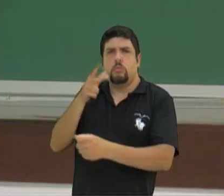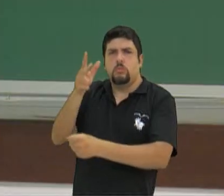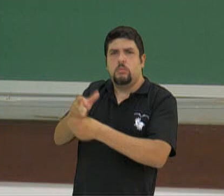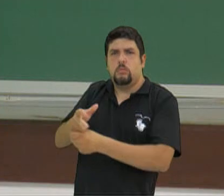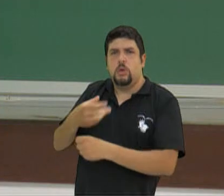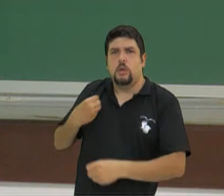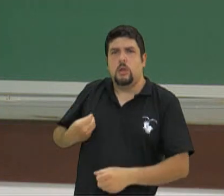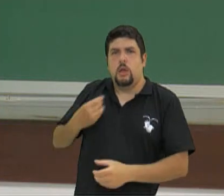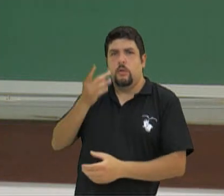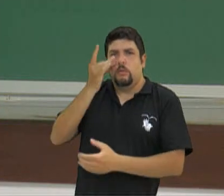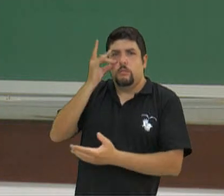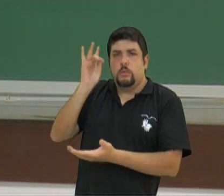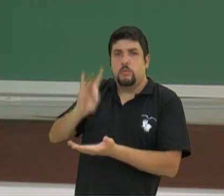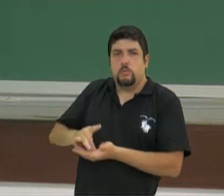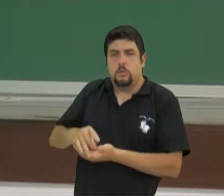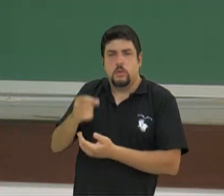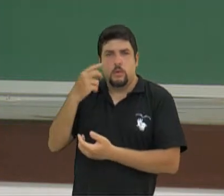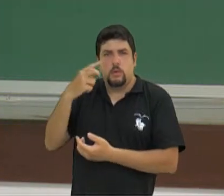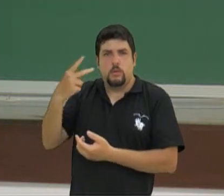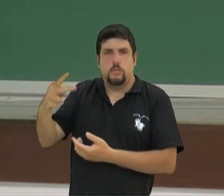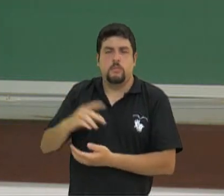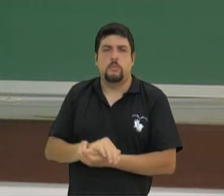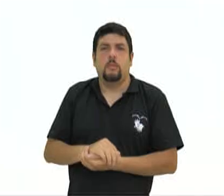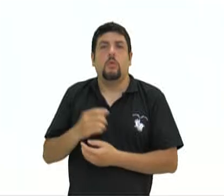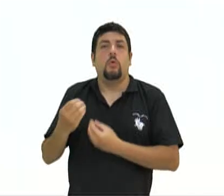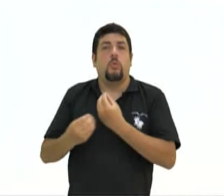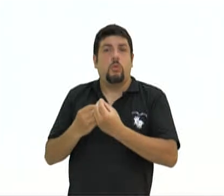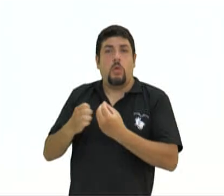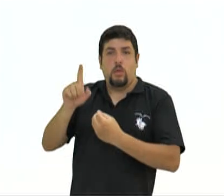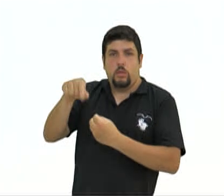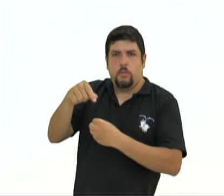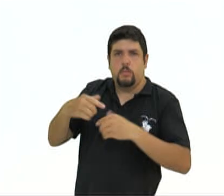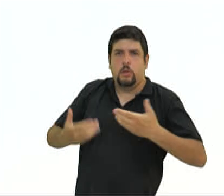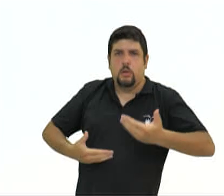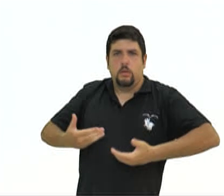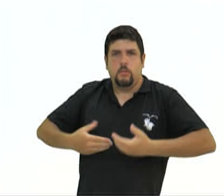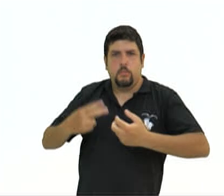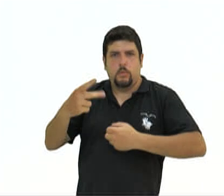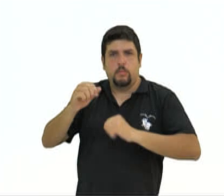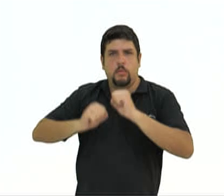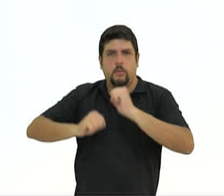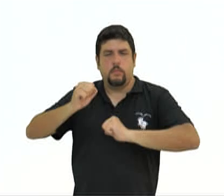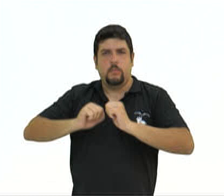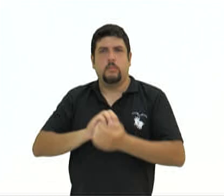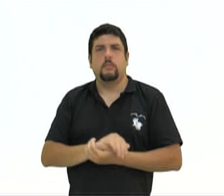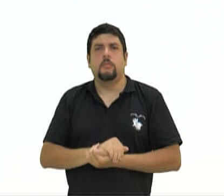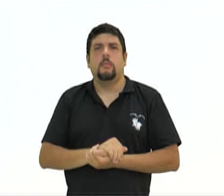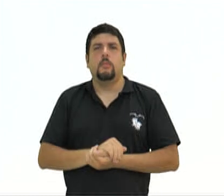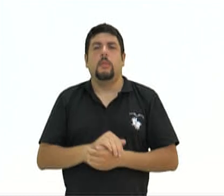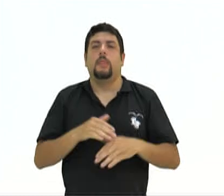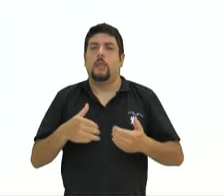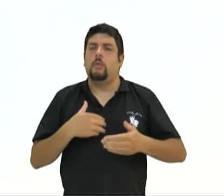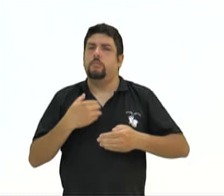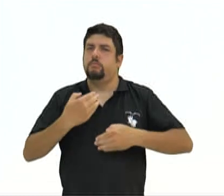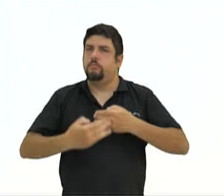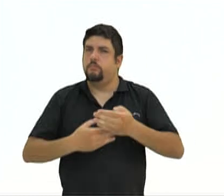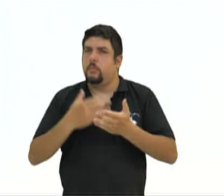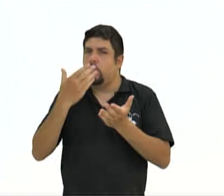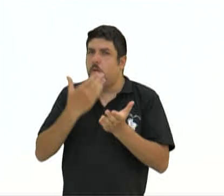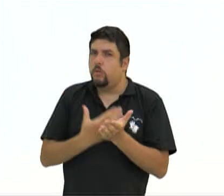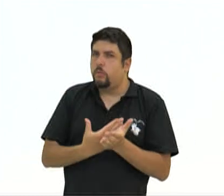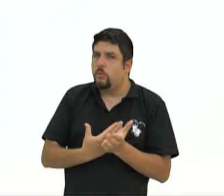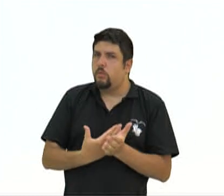da fábrica dos irmãos Lumière, destinados a trabalhadores de fábrica. Então, assim, aí que vai começar o pulo do gato,